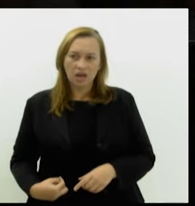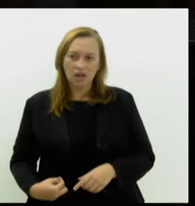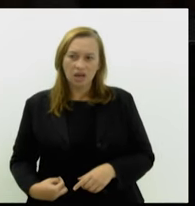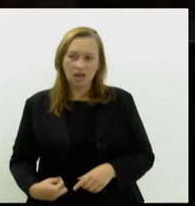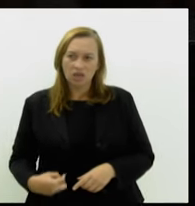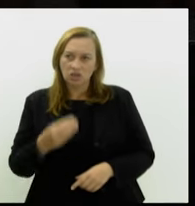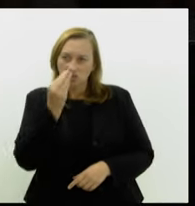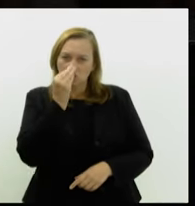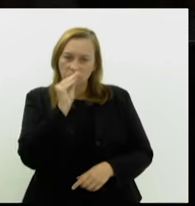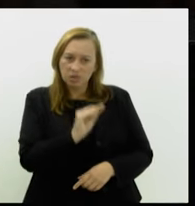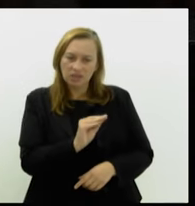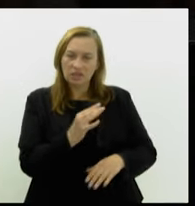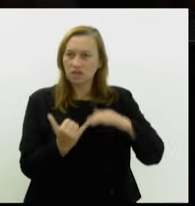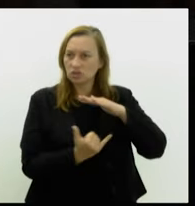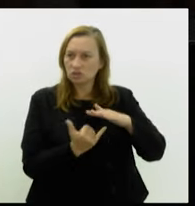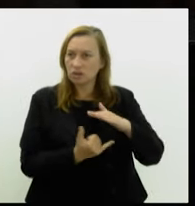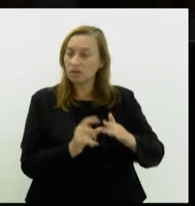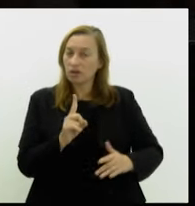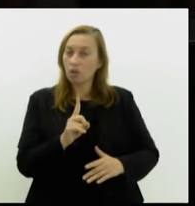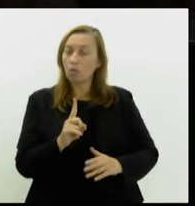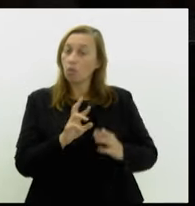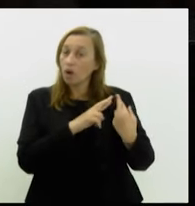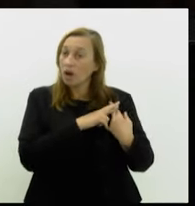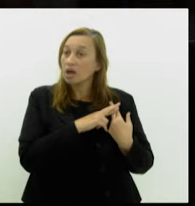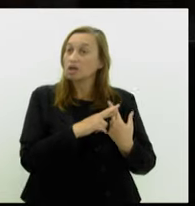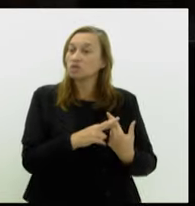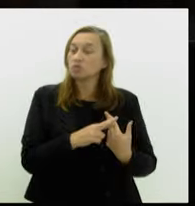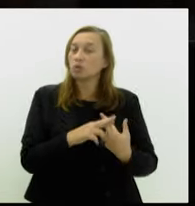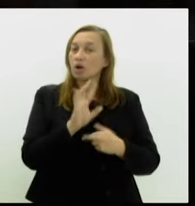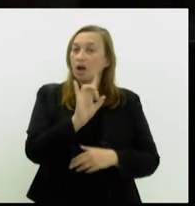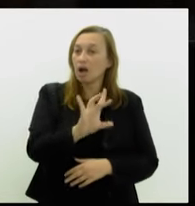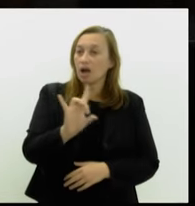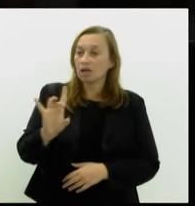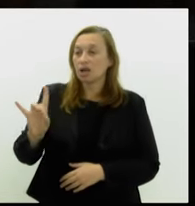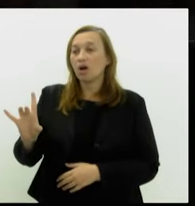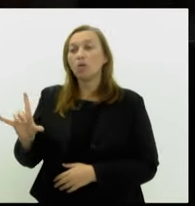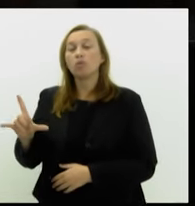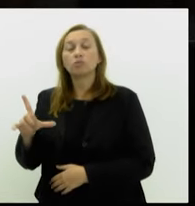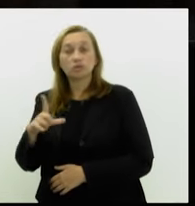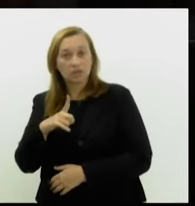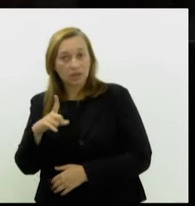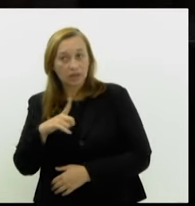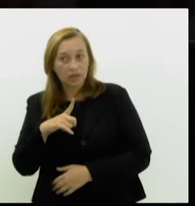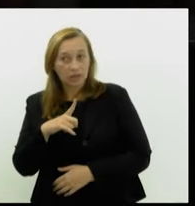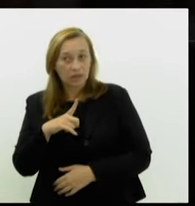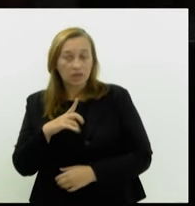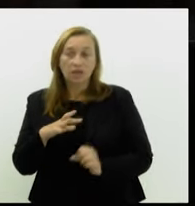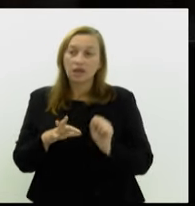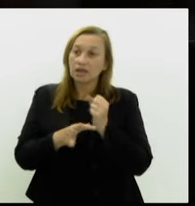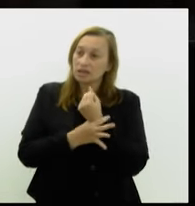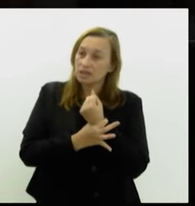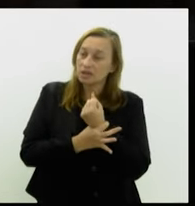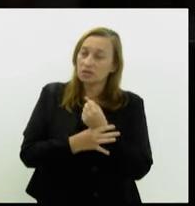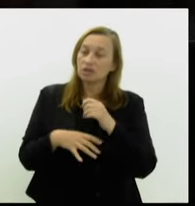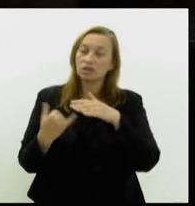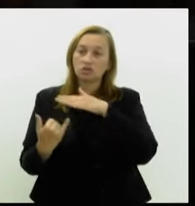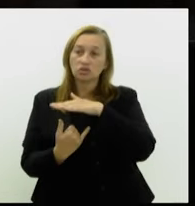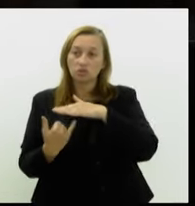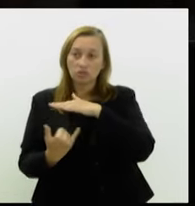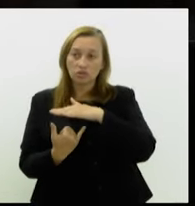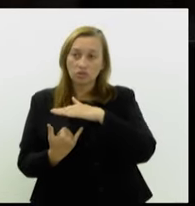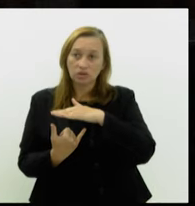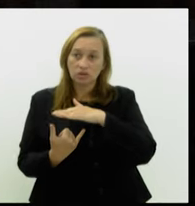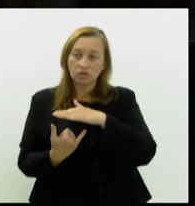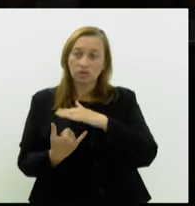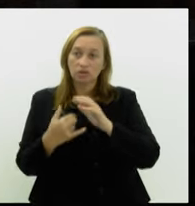instituições. Estamos aqui com a responsabilidade que cada um de nós deveríamos ter de garantir que essas instituições